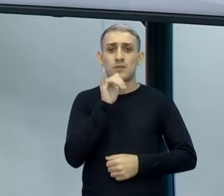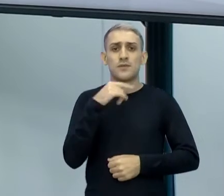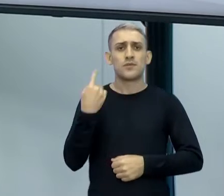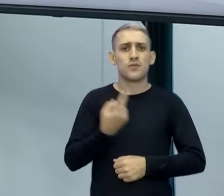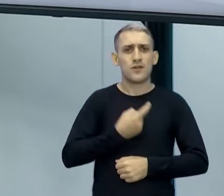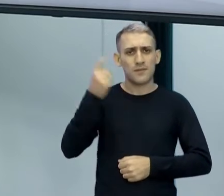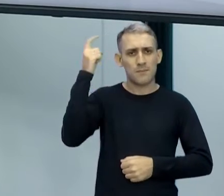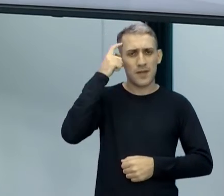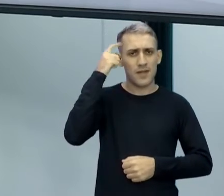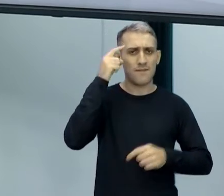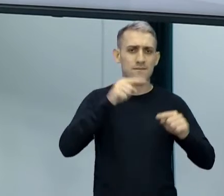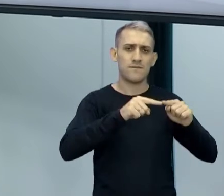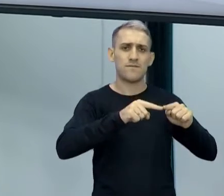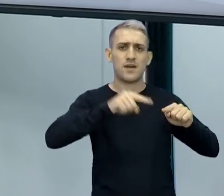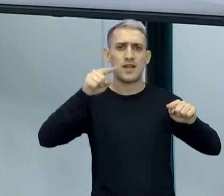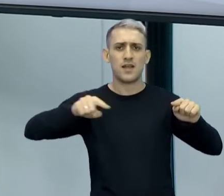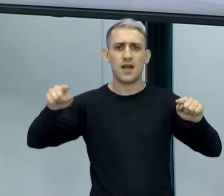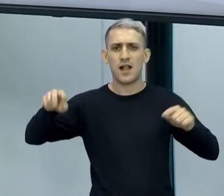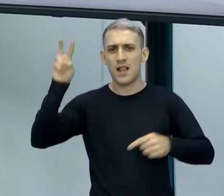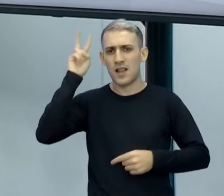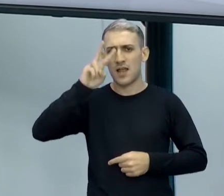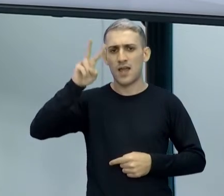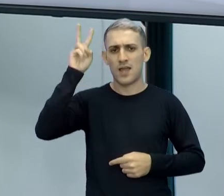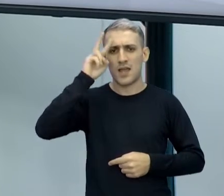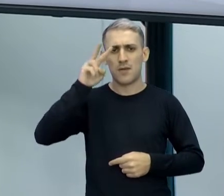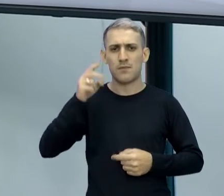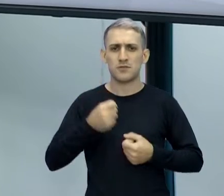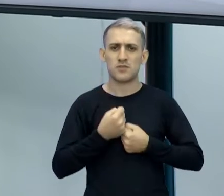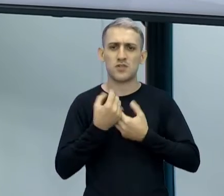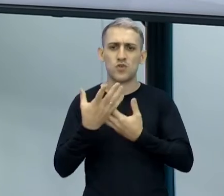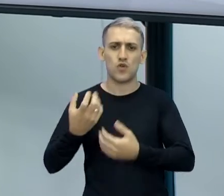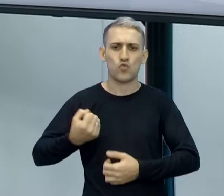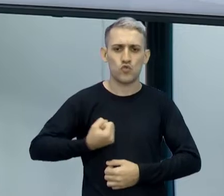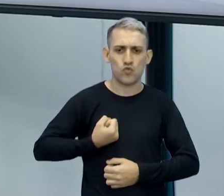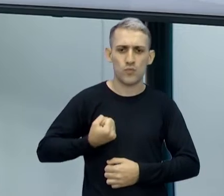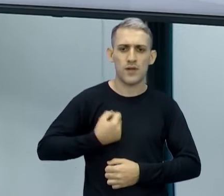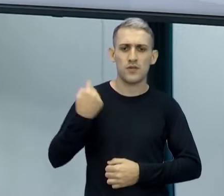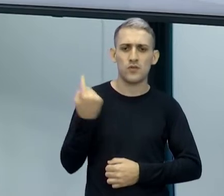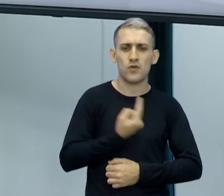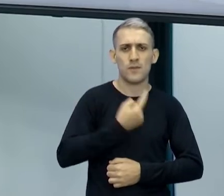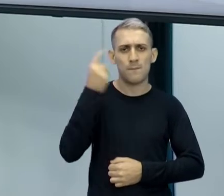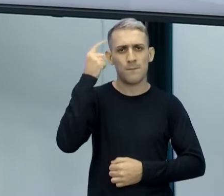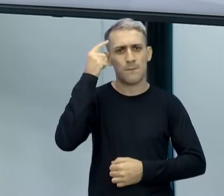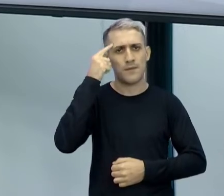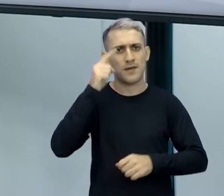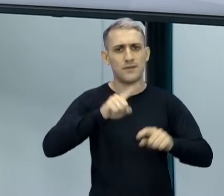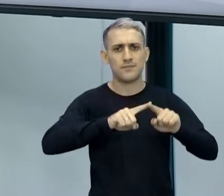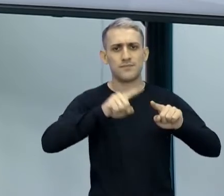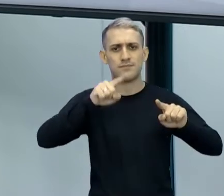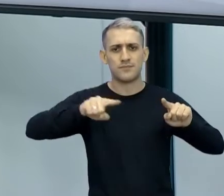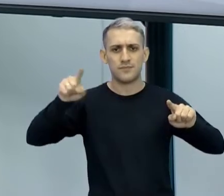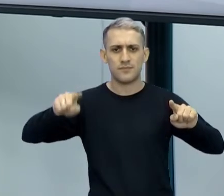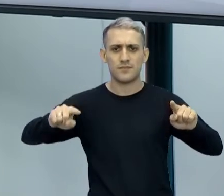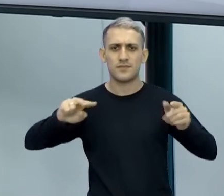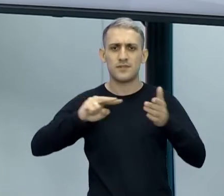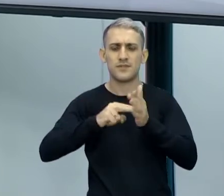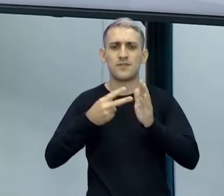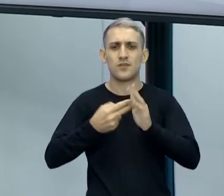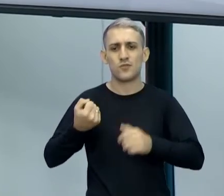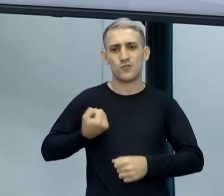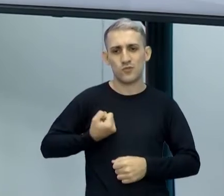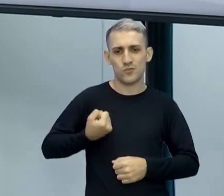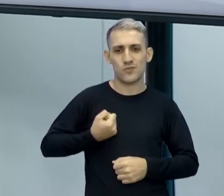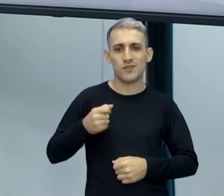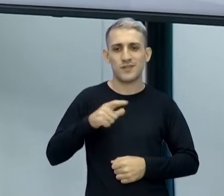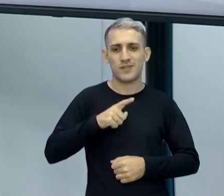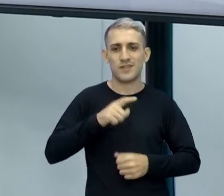pensa em variável, lembra lá em expressões numéricas, né? Quando a gente pensa em variável, a gente pensa naquele número que está acompanhando a letrinha. Aquele